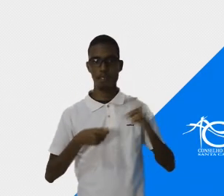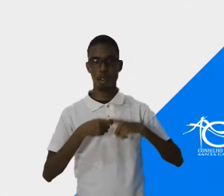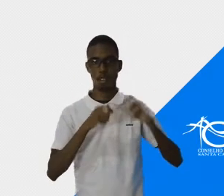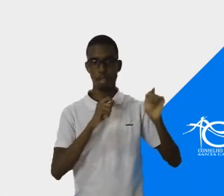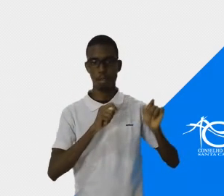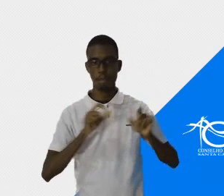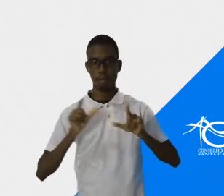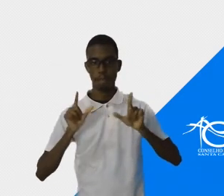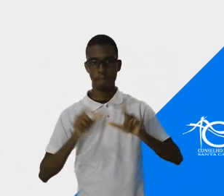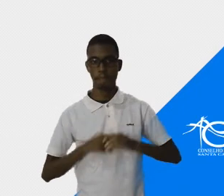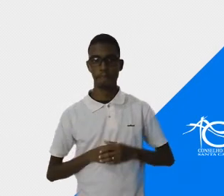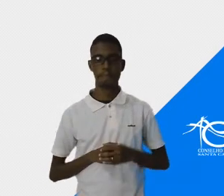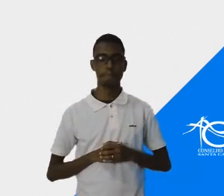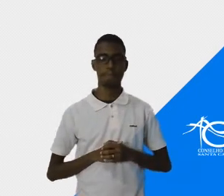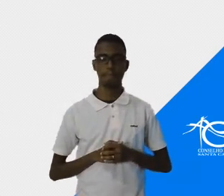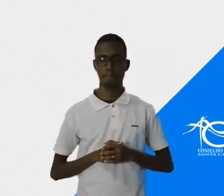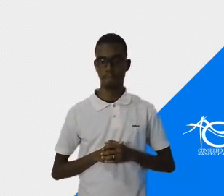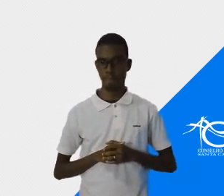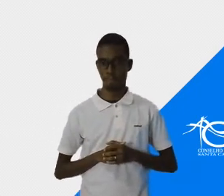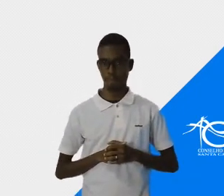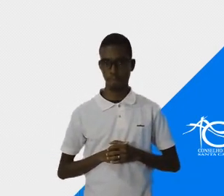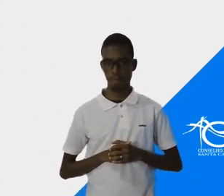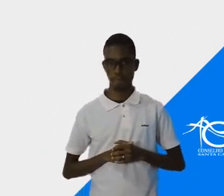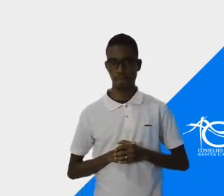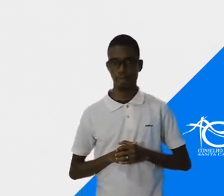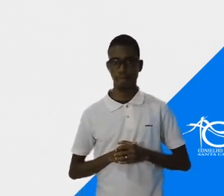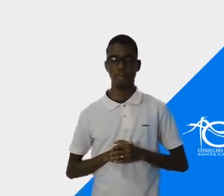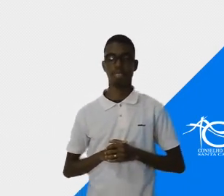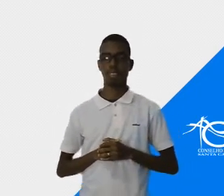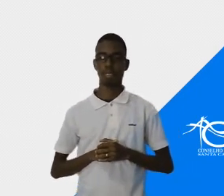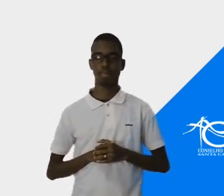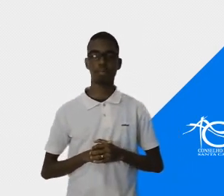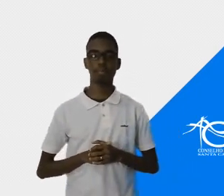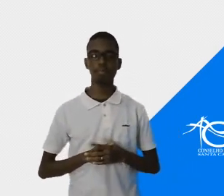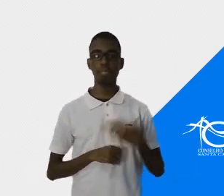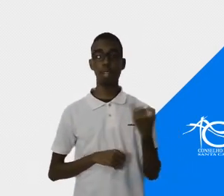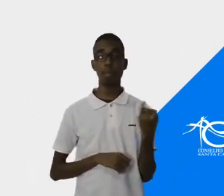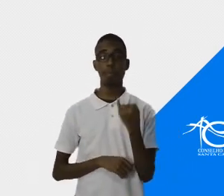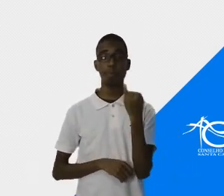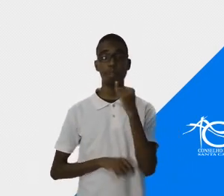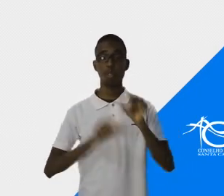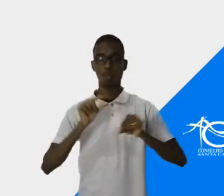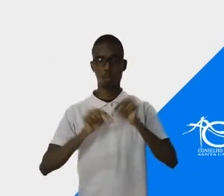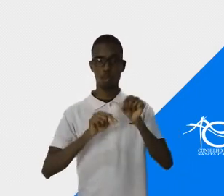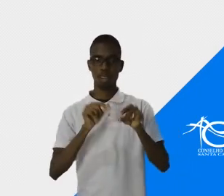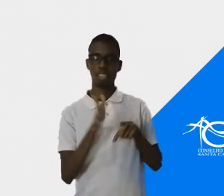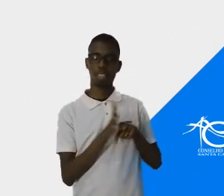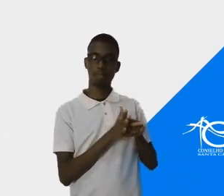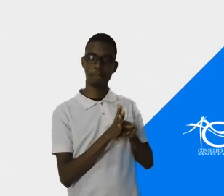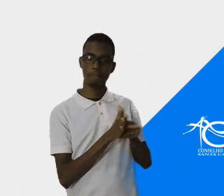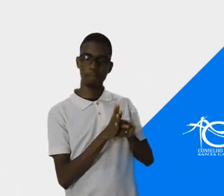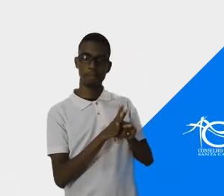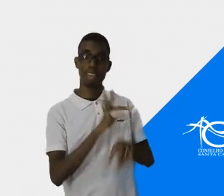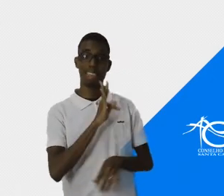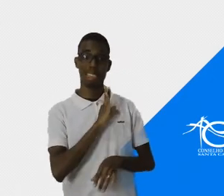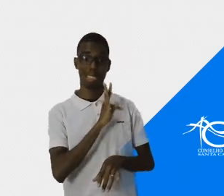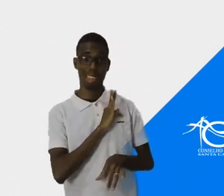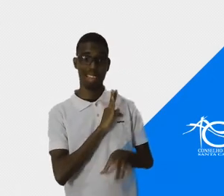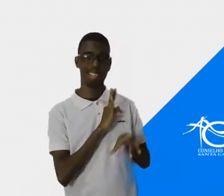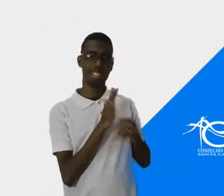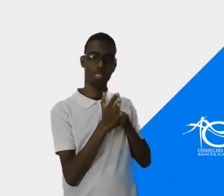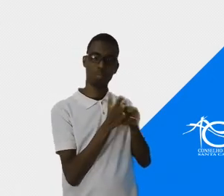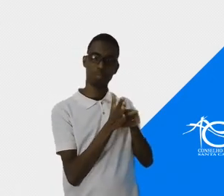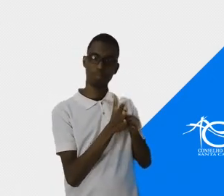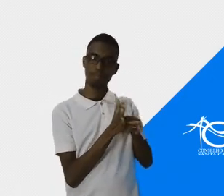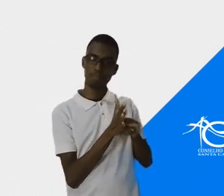técnica. Uma coisa muito importante para ser feita é aperfeiçoar o processo de investigação, a técnica de investigação de eventos